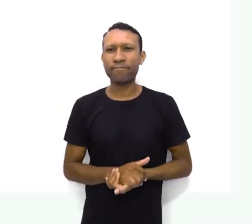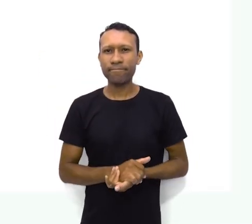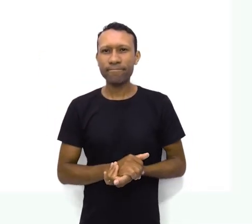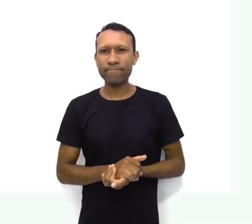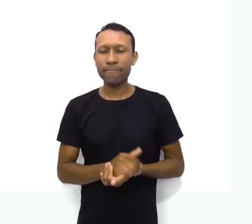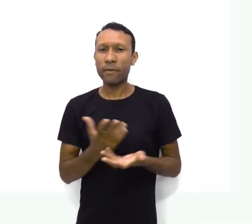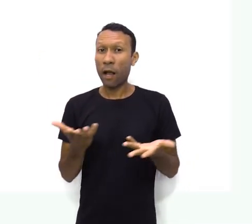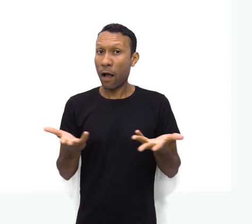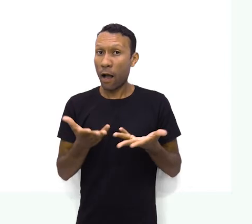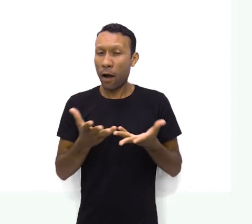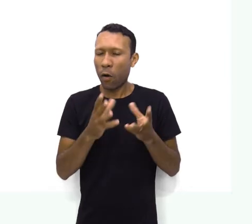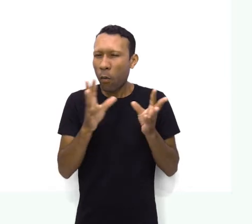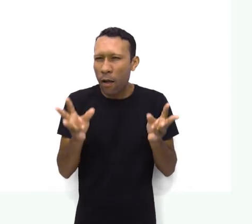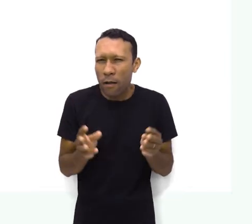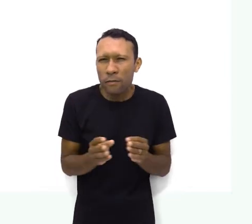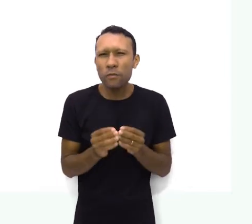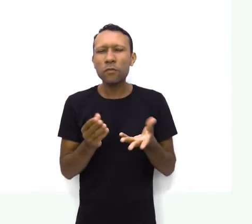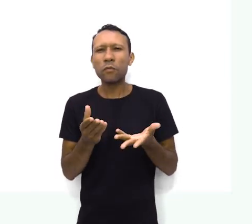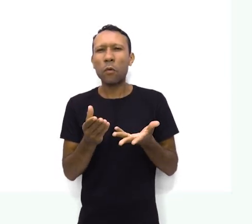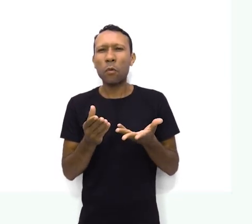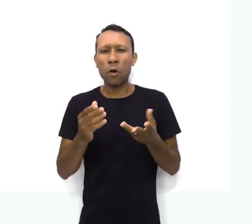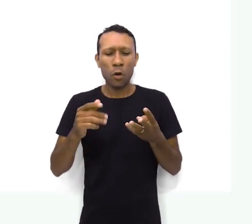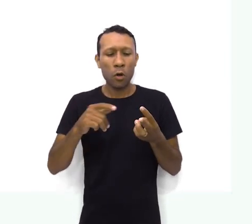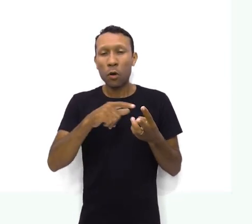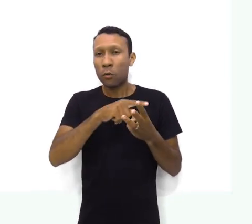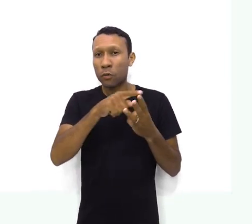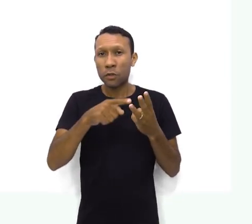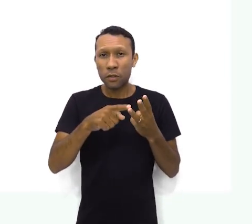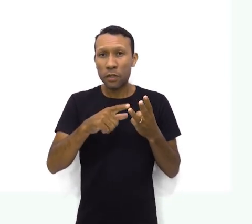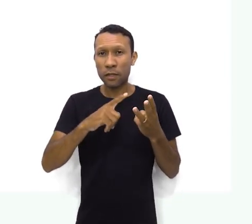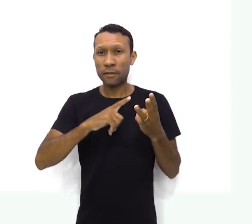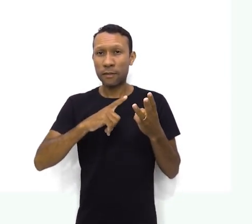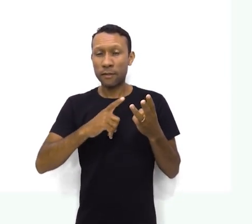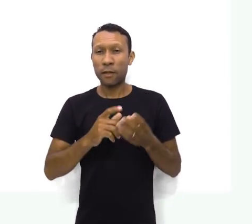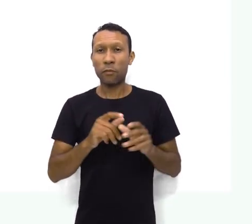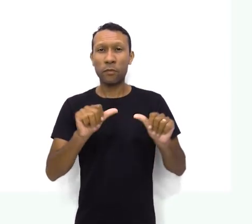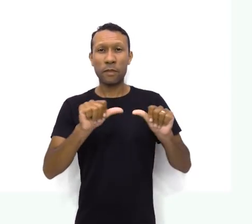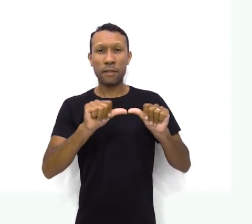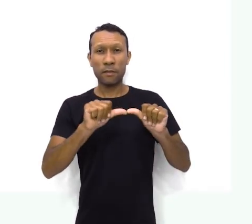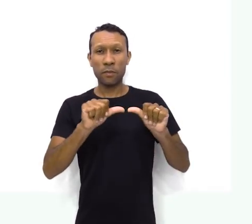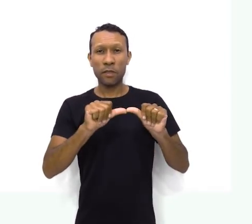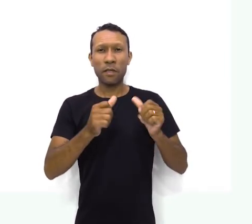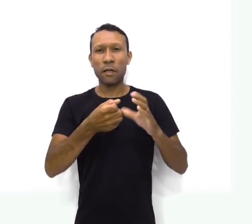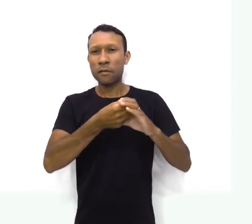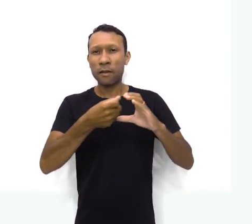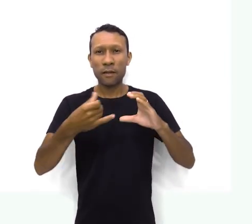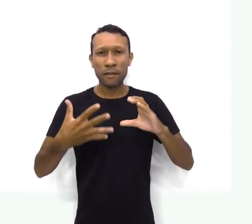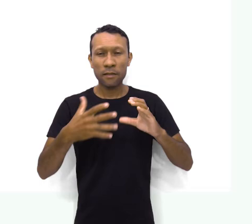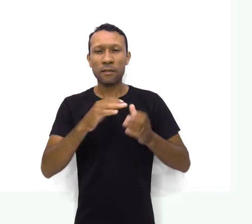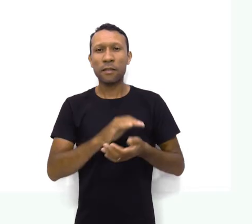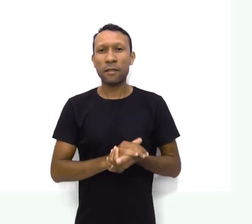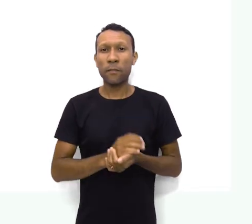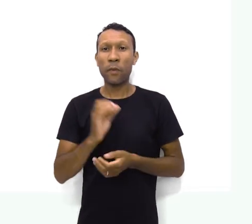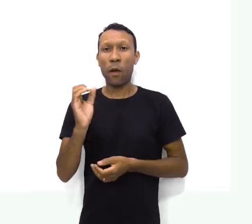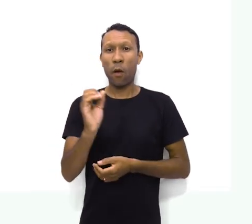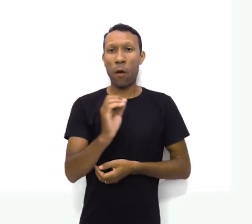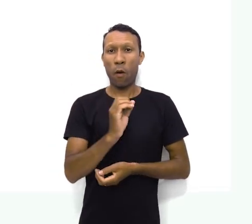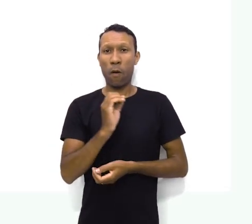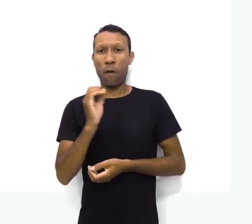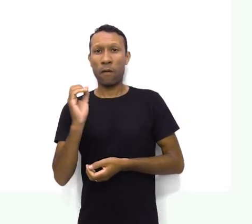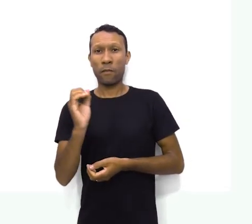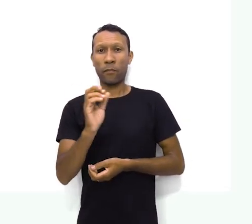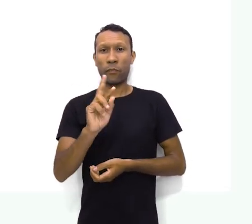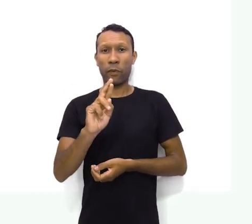Sintetizamos, vamos revisar os 3 tipos. Temos os tipos de simetrias e suas características. Rotação. A simetria de